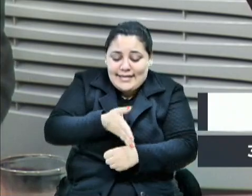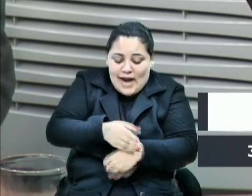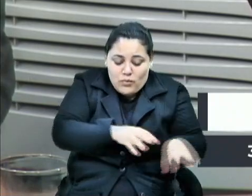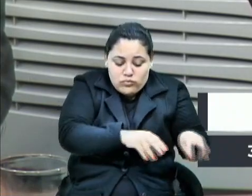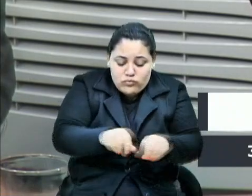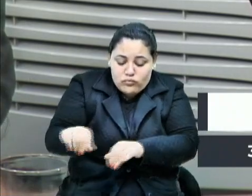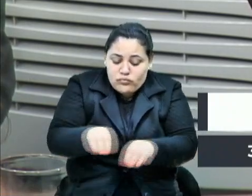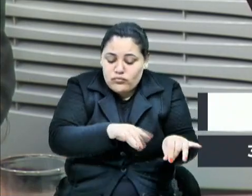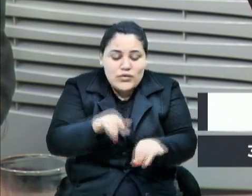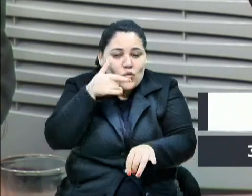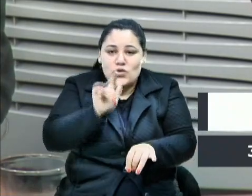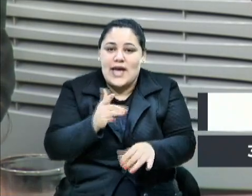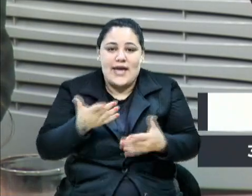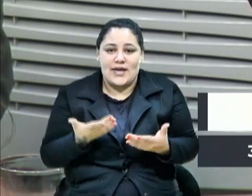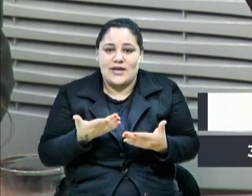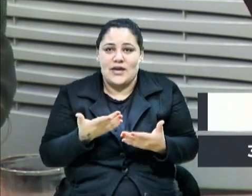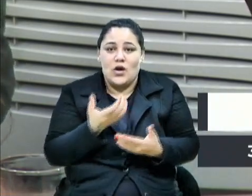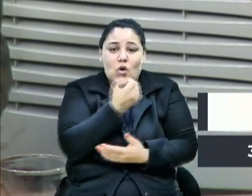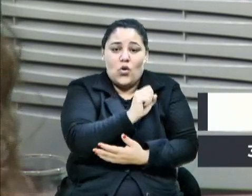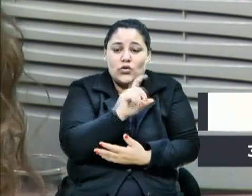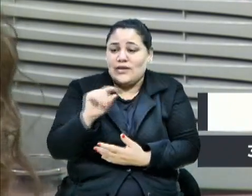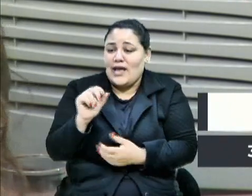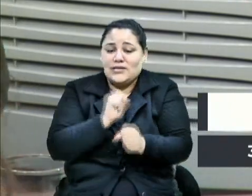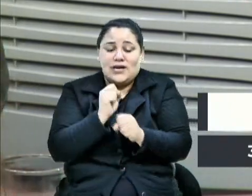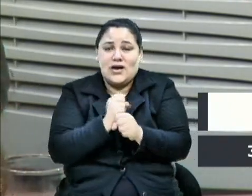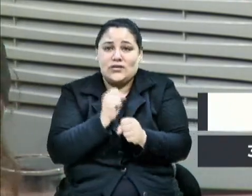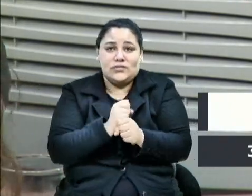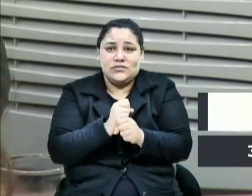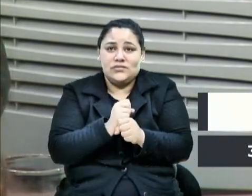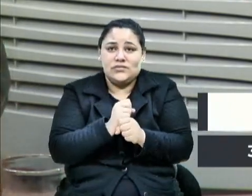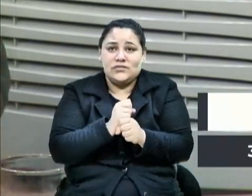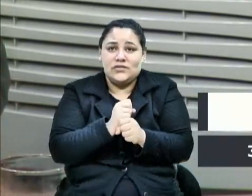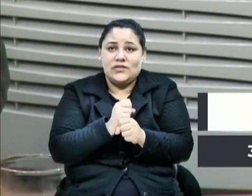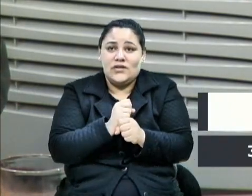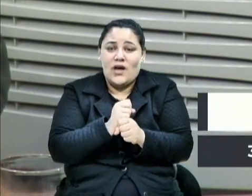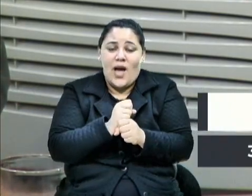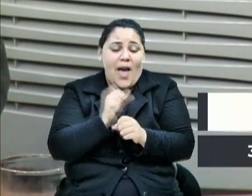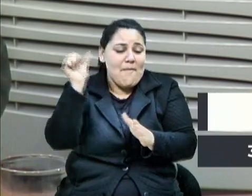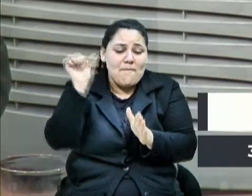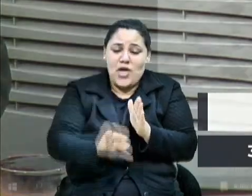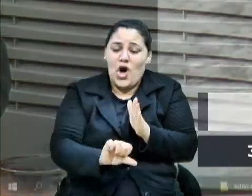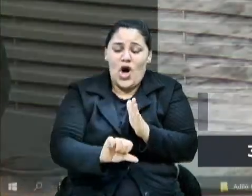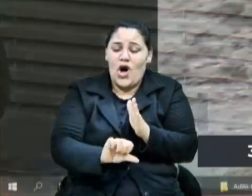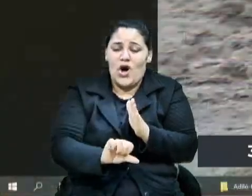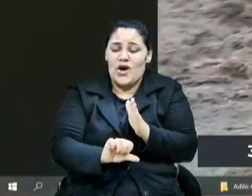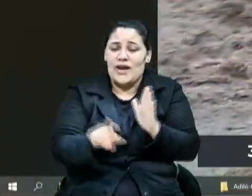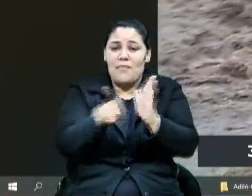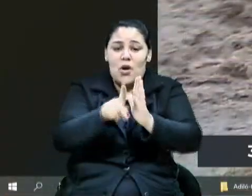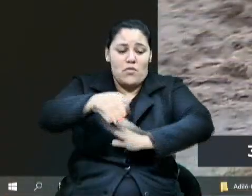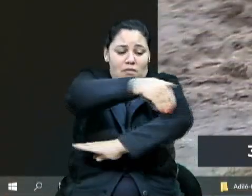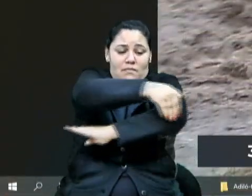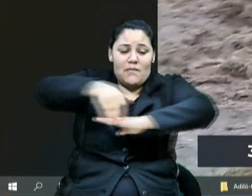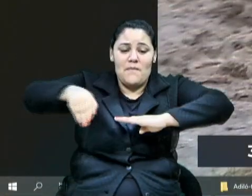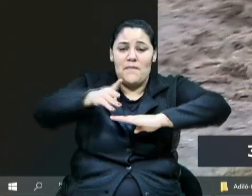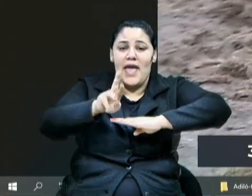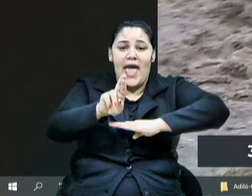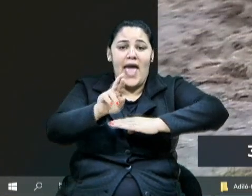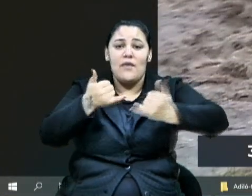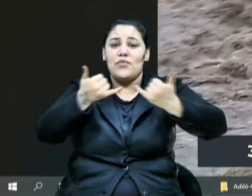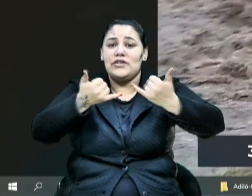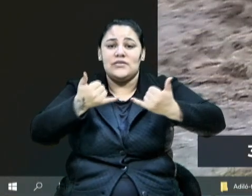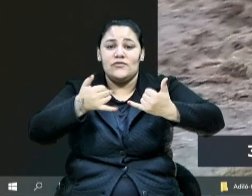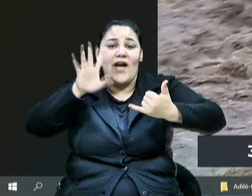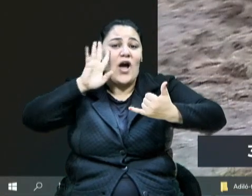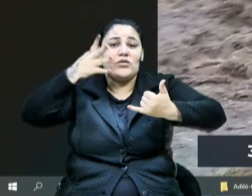olha, daqui 5, 8, 10 anos vai estar aí escoando na própria BR-116, podendo proporcionar